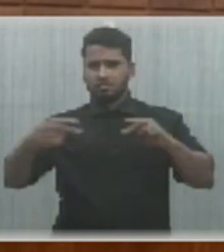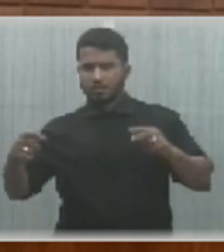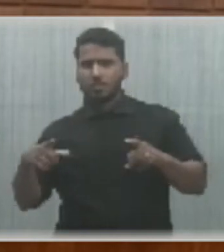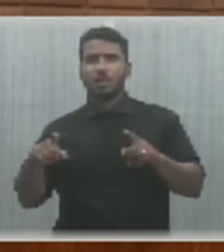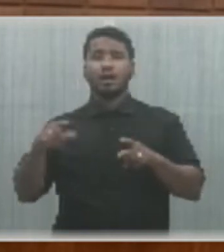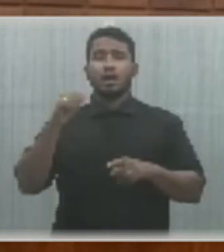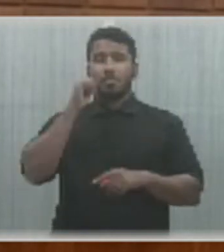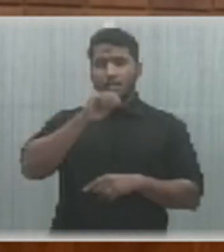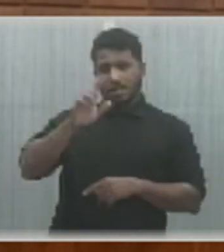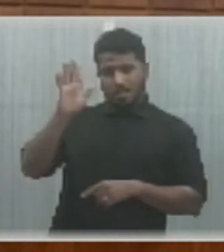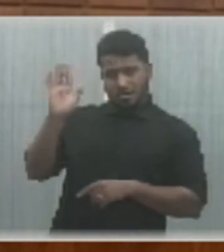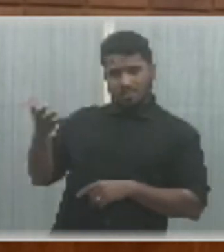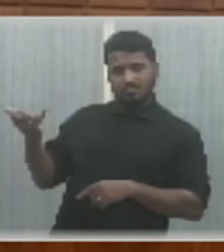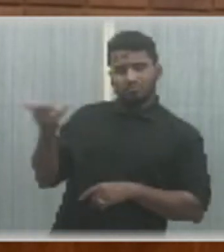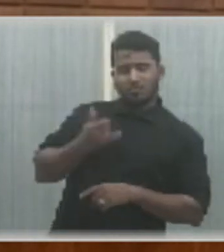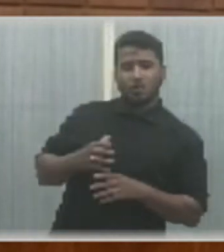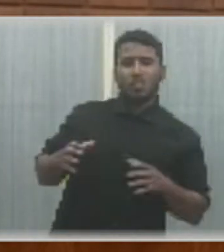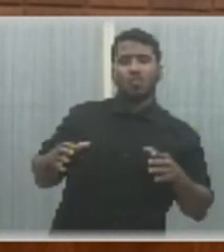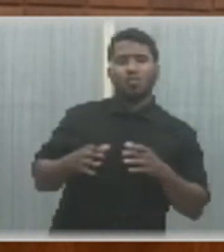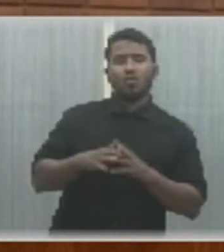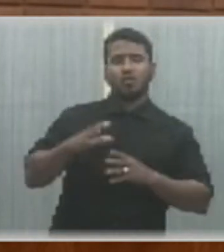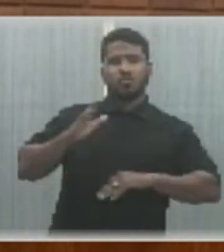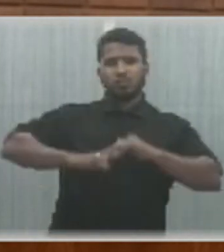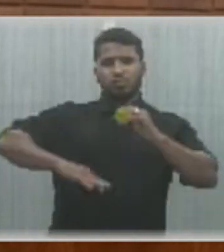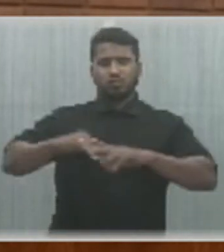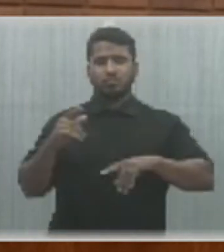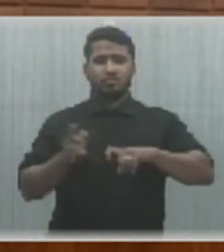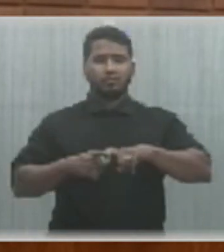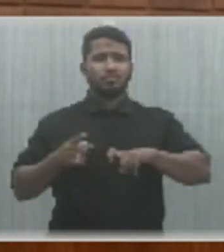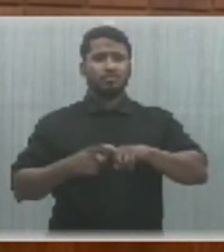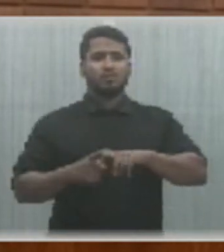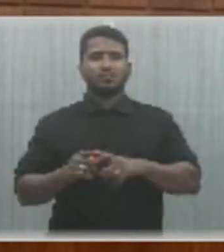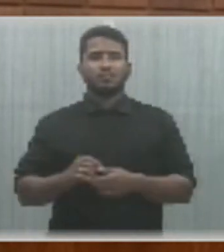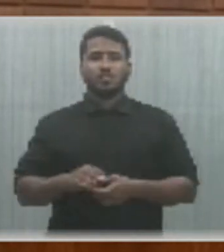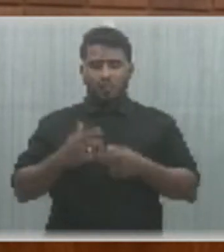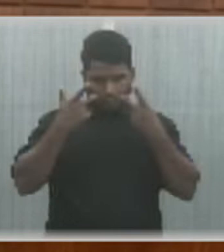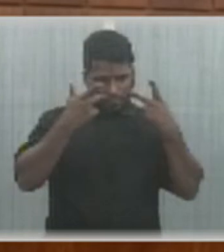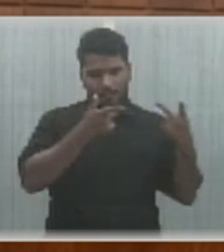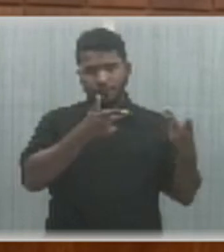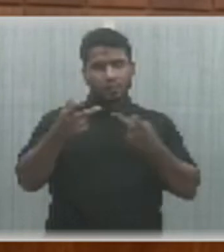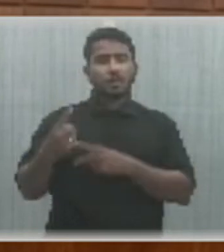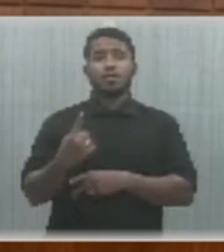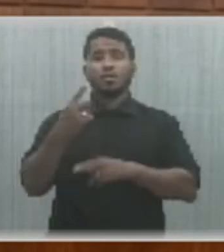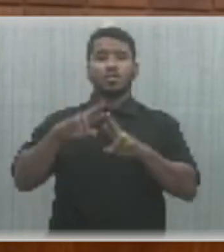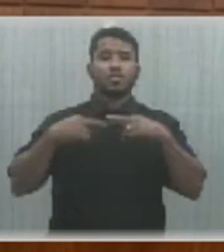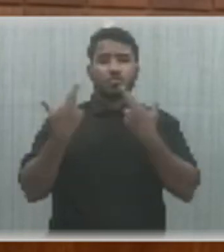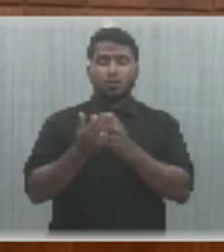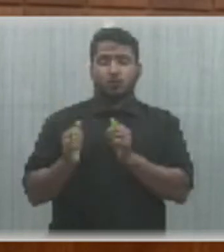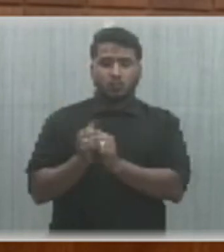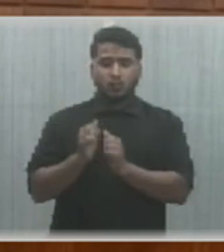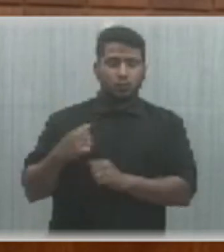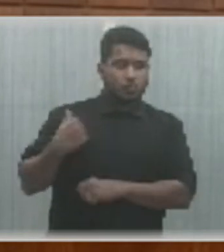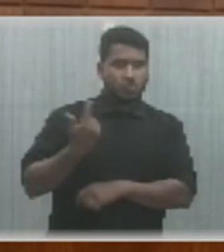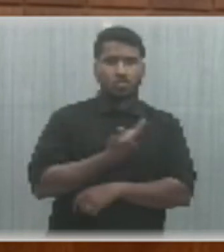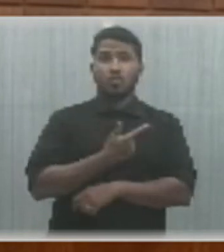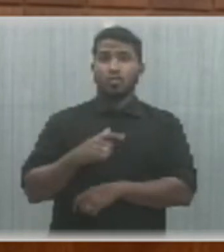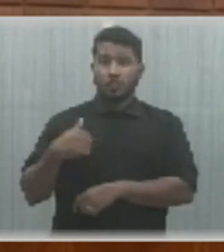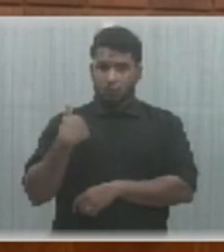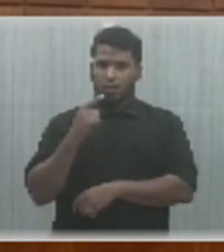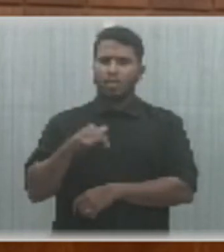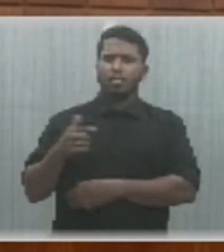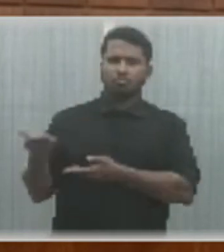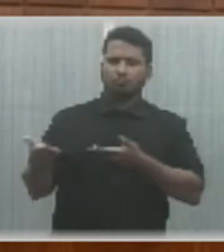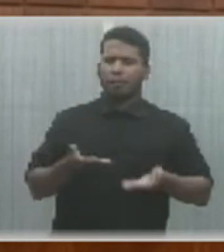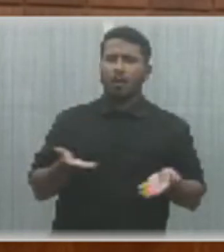tinha marcado com uma equipe médica uma visita e uma reunião conosco, e nós recebemos